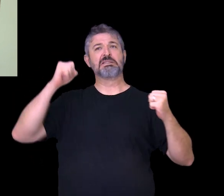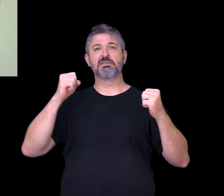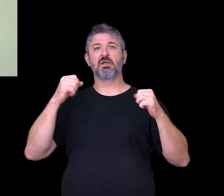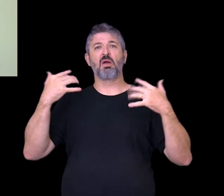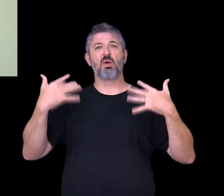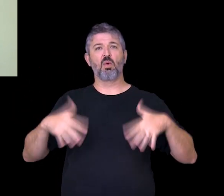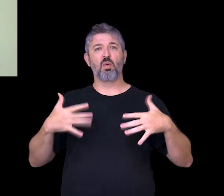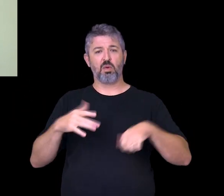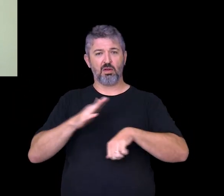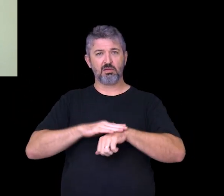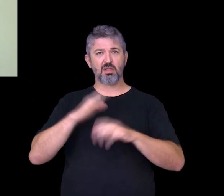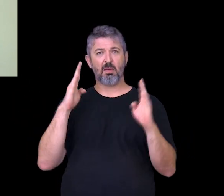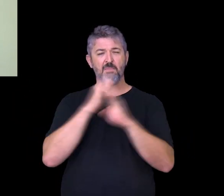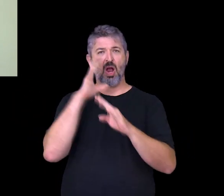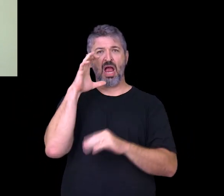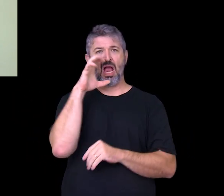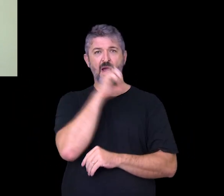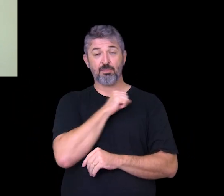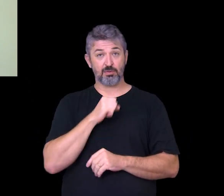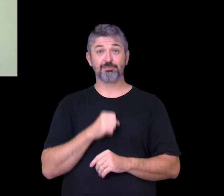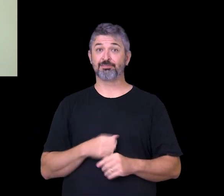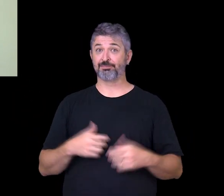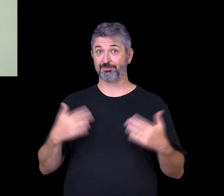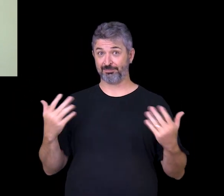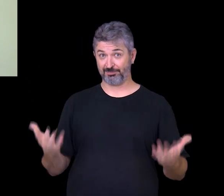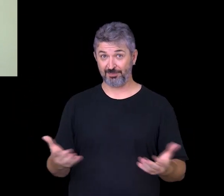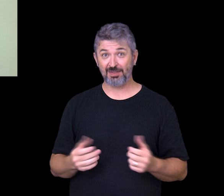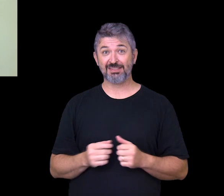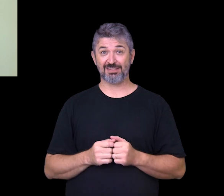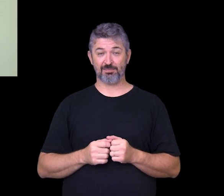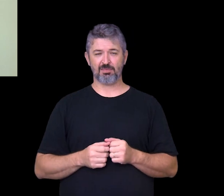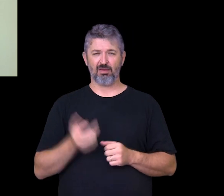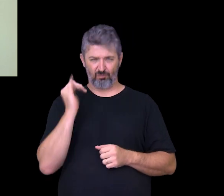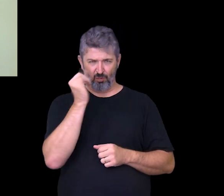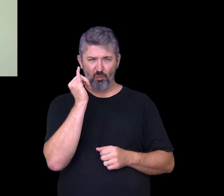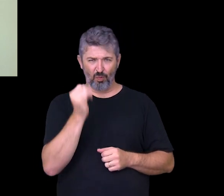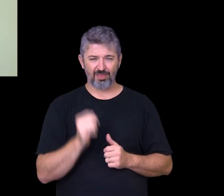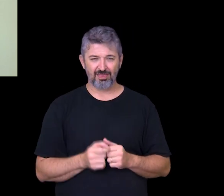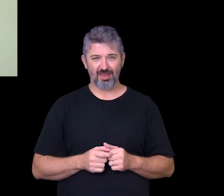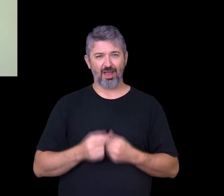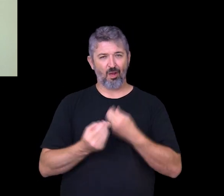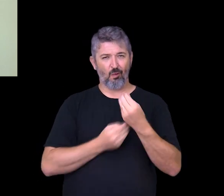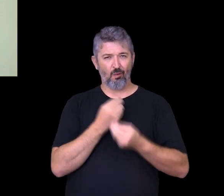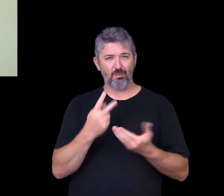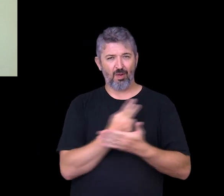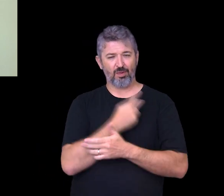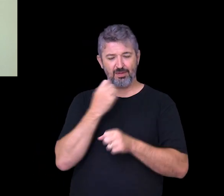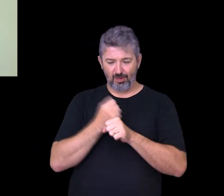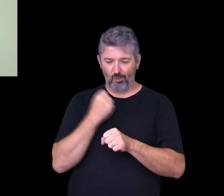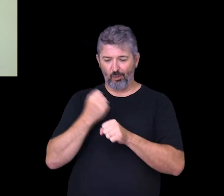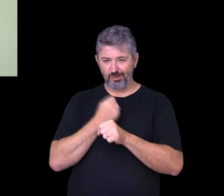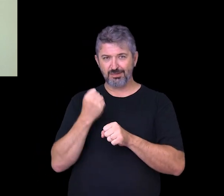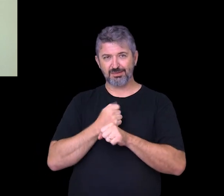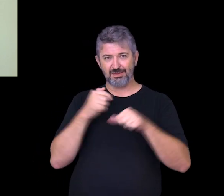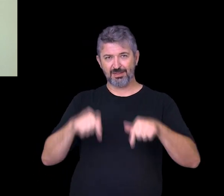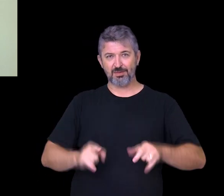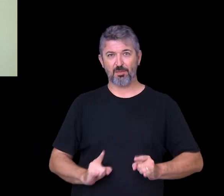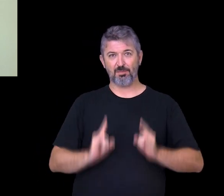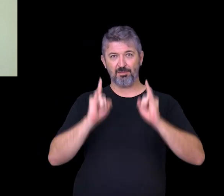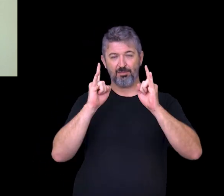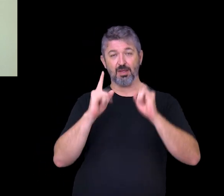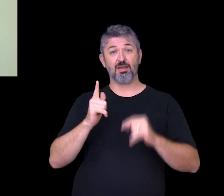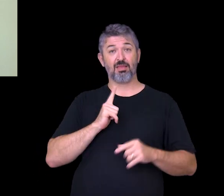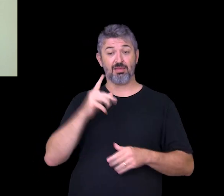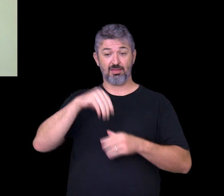pouco tempo? Pois é. Para nos contar um pouco da saga que foi a construção desse palácio, que abriga a Câmara